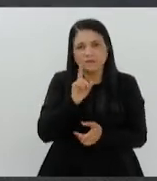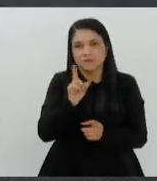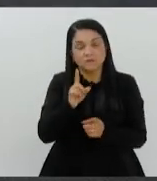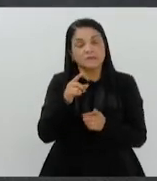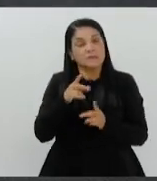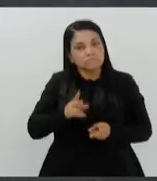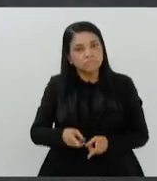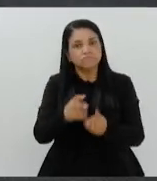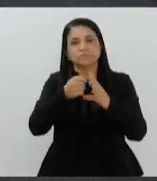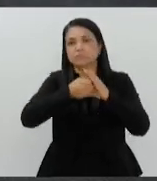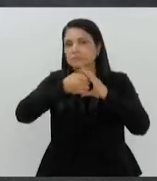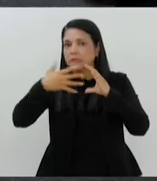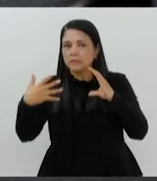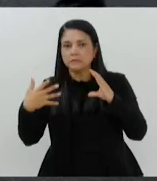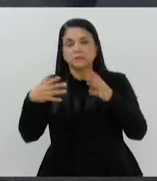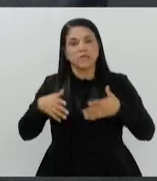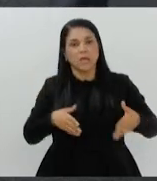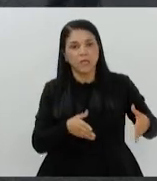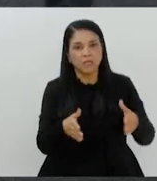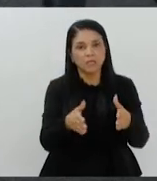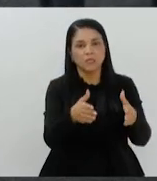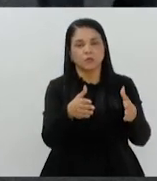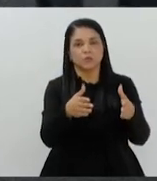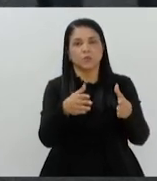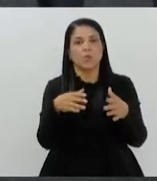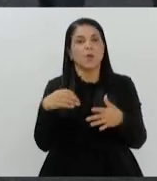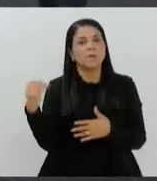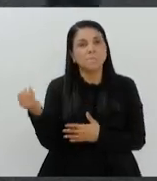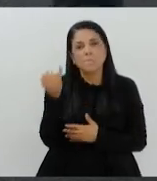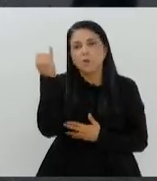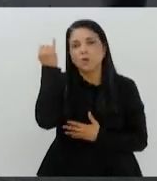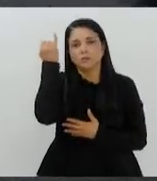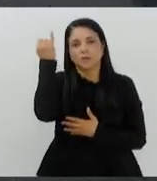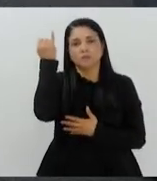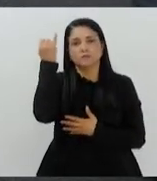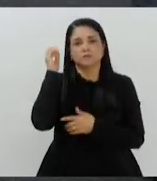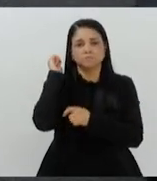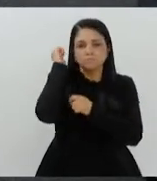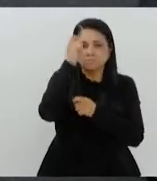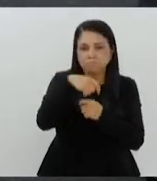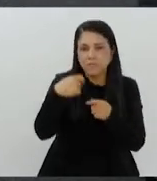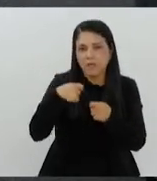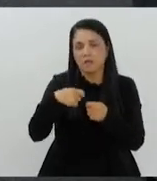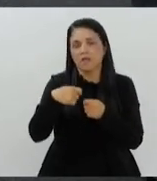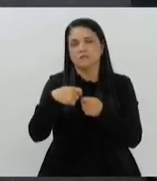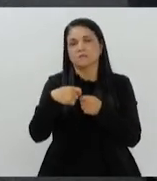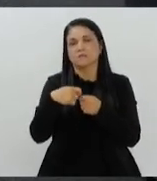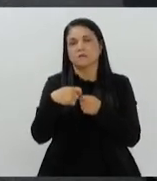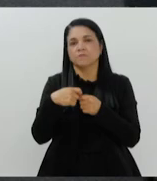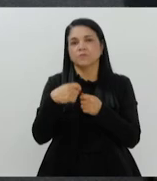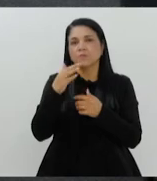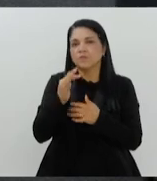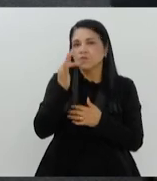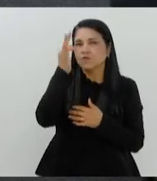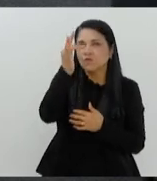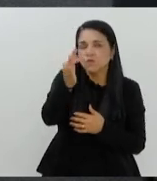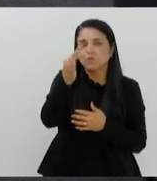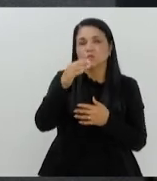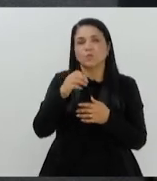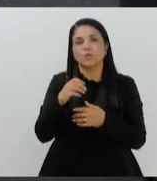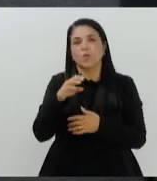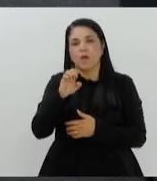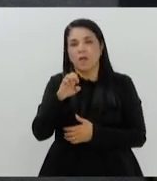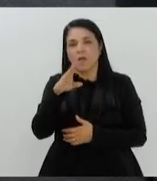as características de um rio tão importante para a pesca, para o turismo, para o ecoturismo,